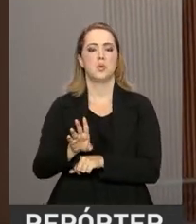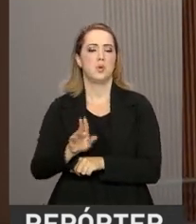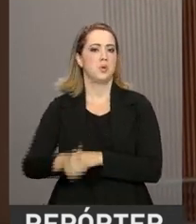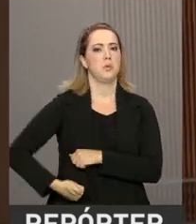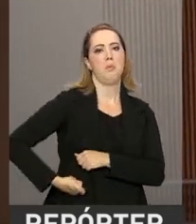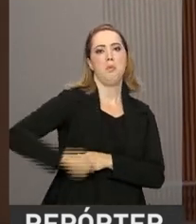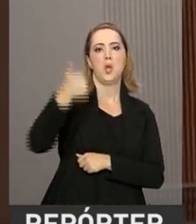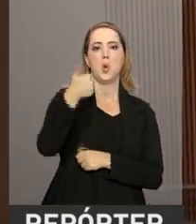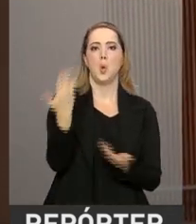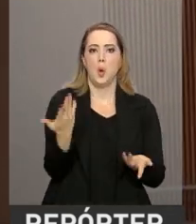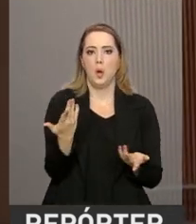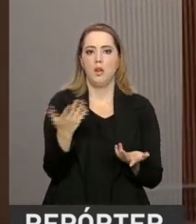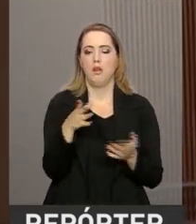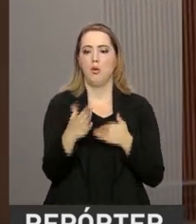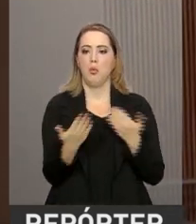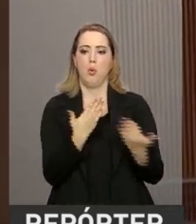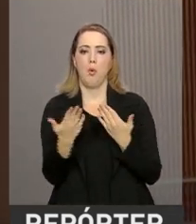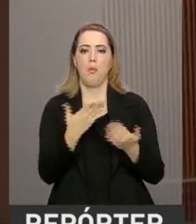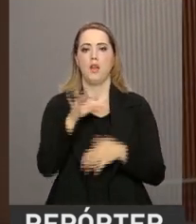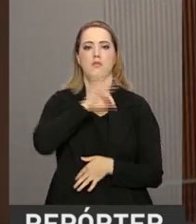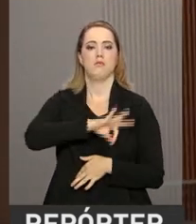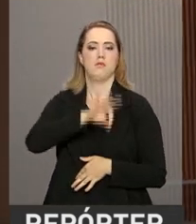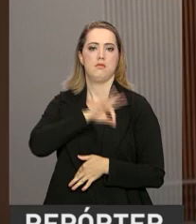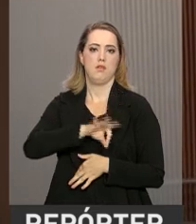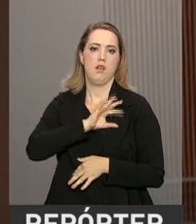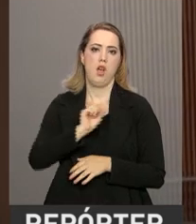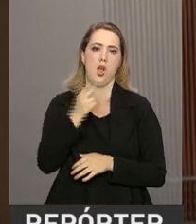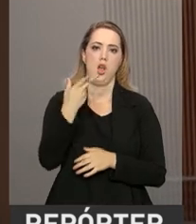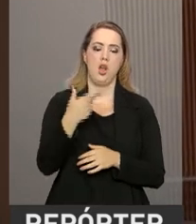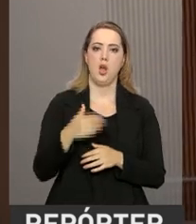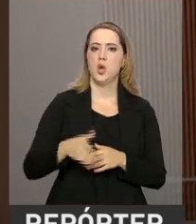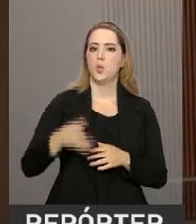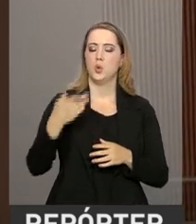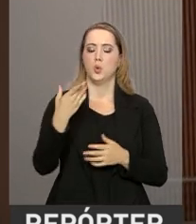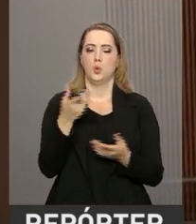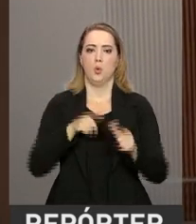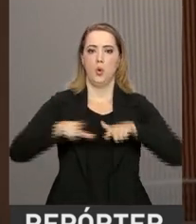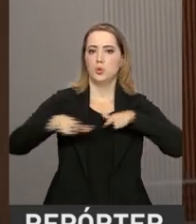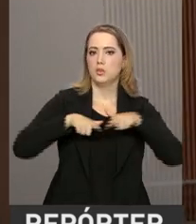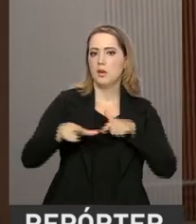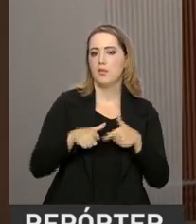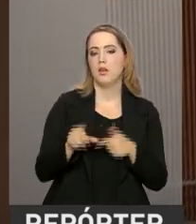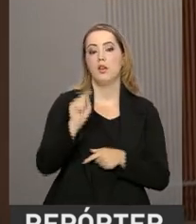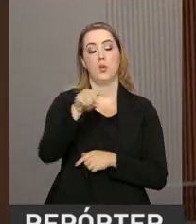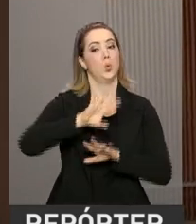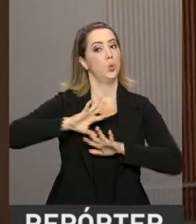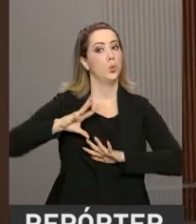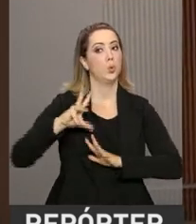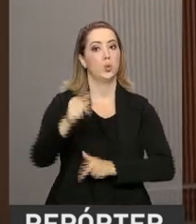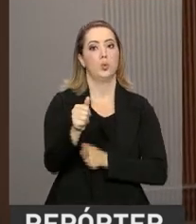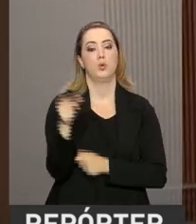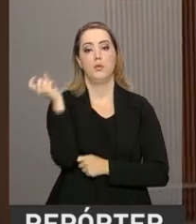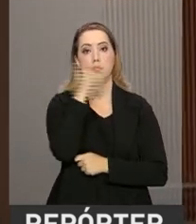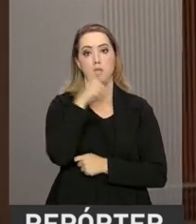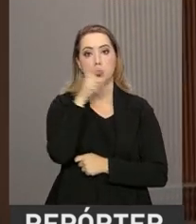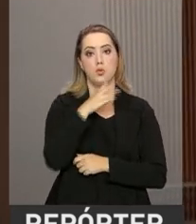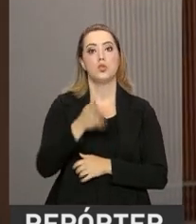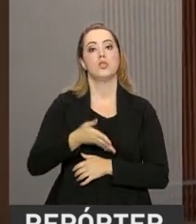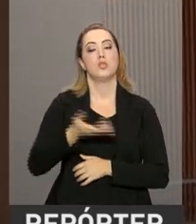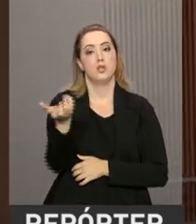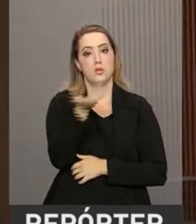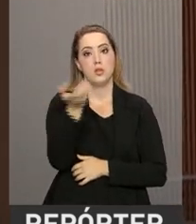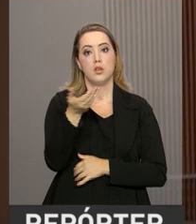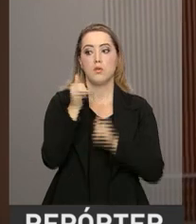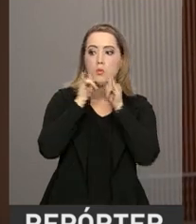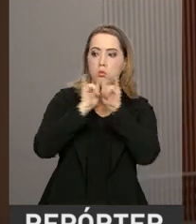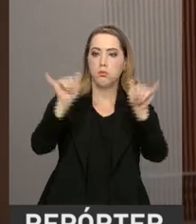ponto de vista de remuneração ou de regalias. Isso é tudo mentira, e eu quero que vocês possam divulgar isso